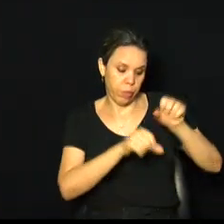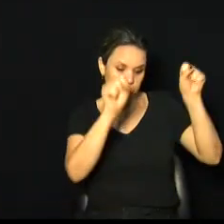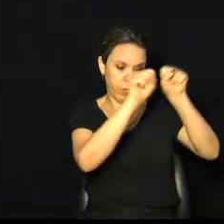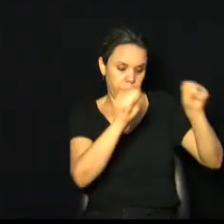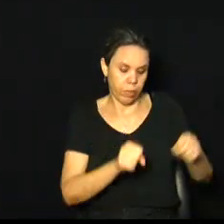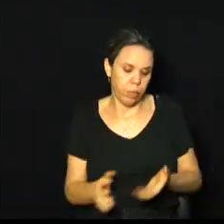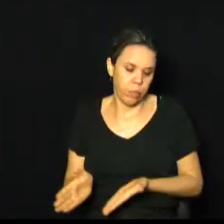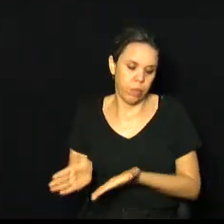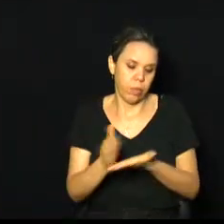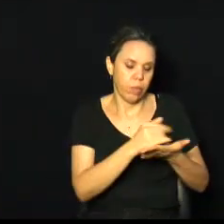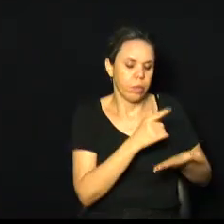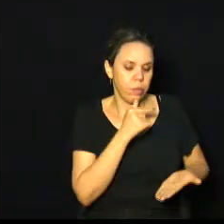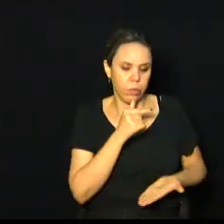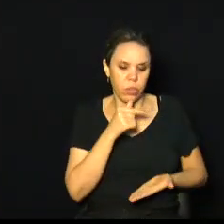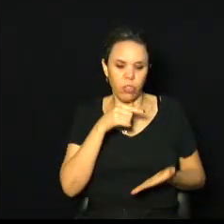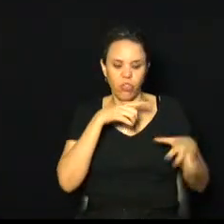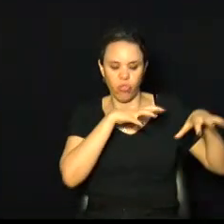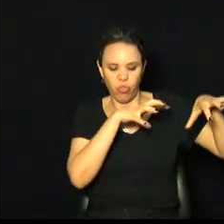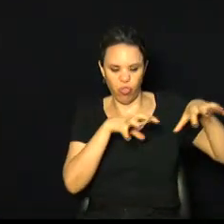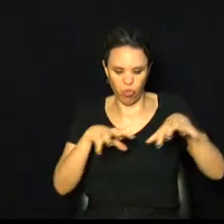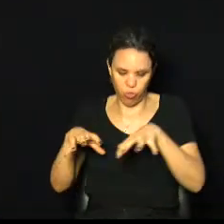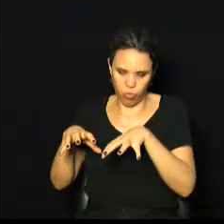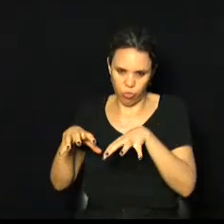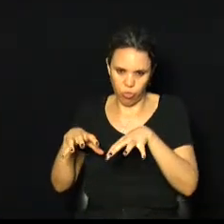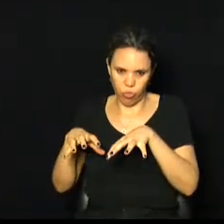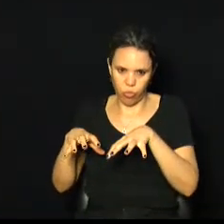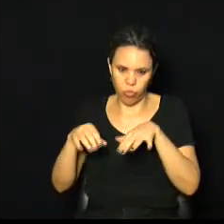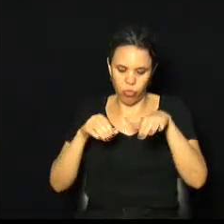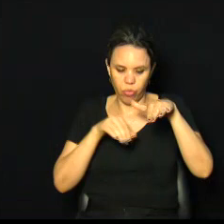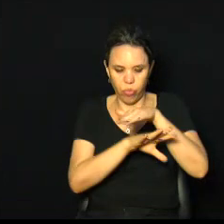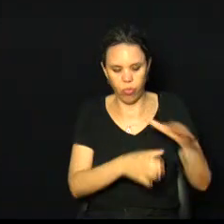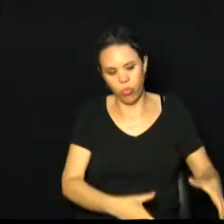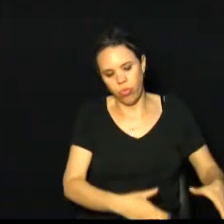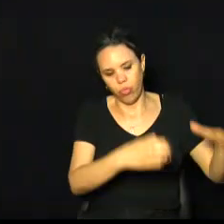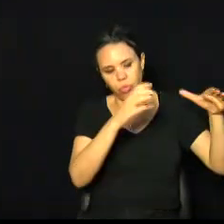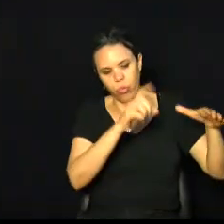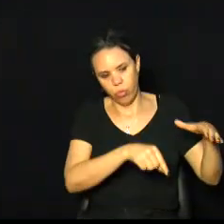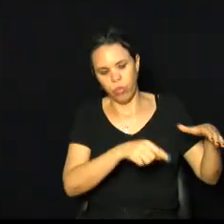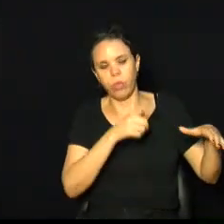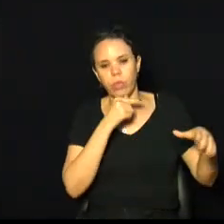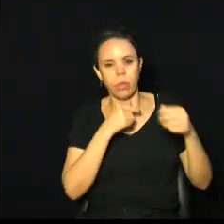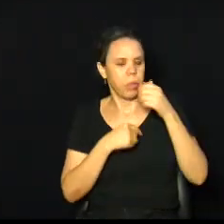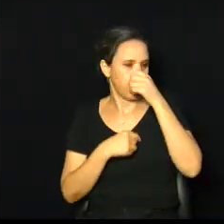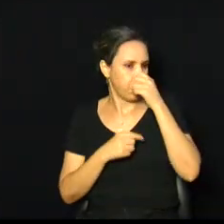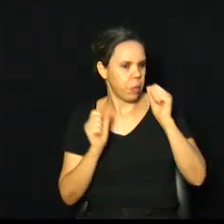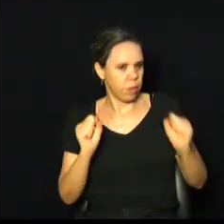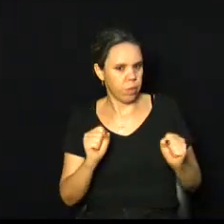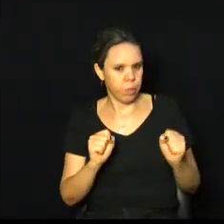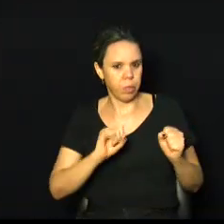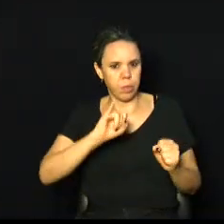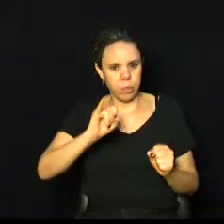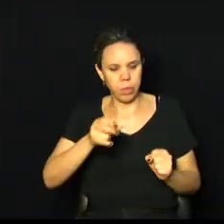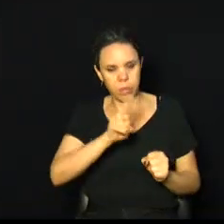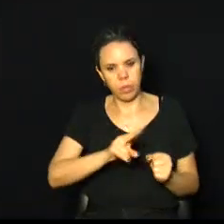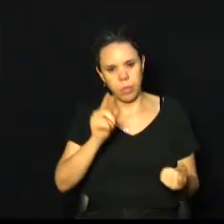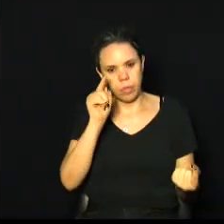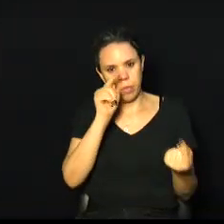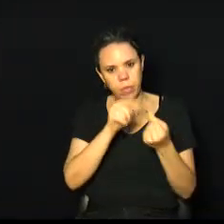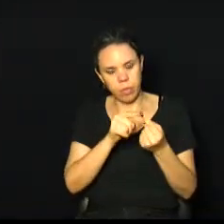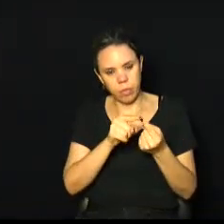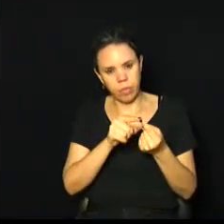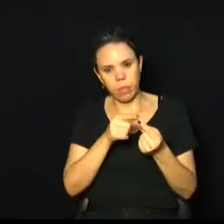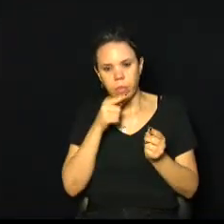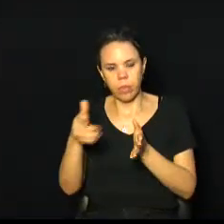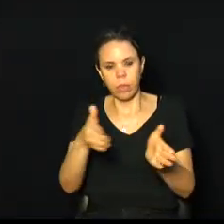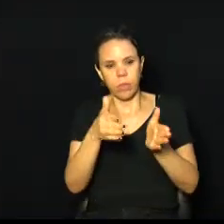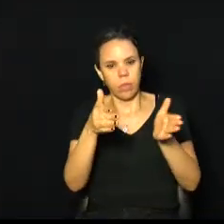coleta dessa água de chuva, armazenamento, e que essa água fosse redirecionada para as nossas bacias